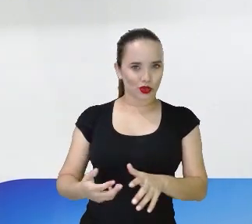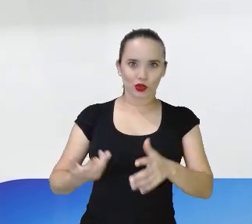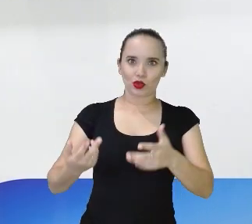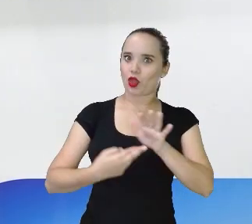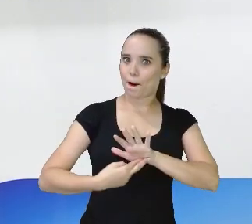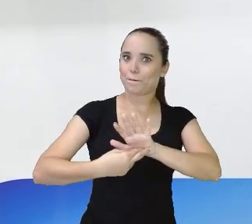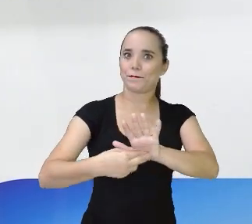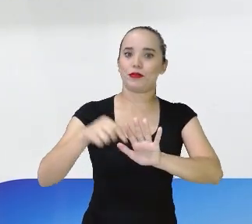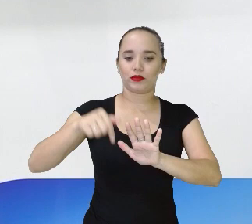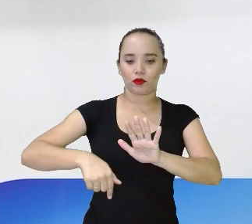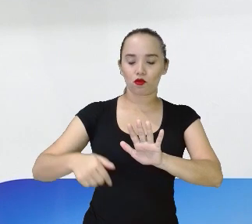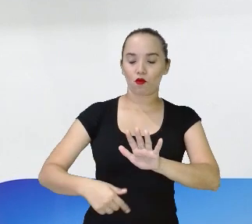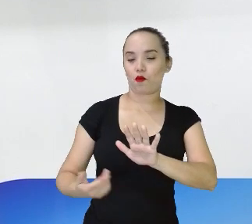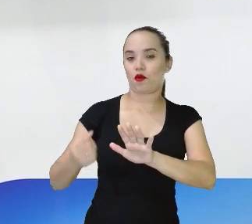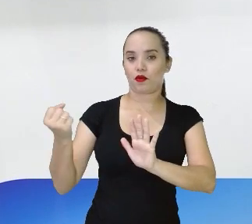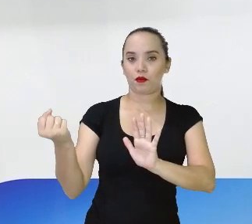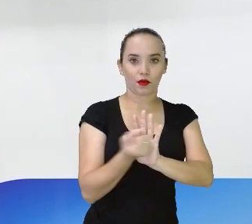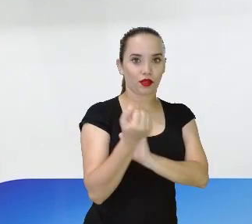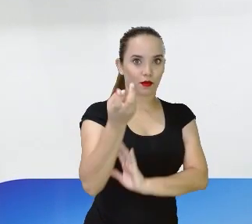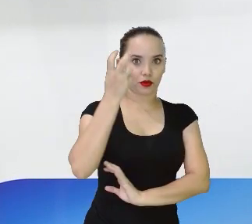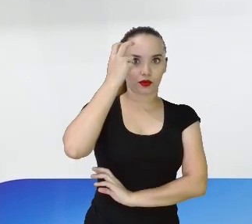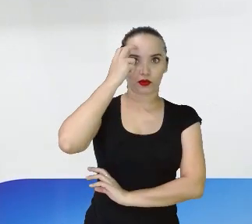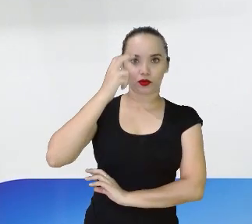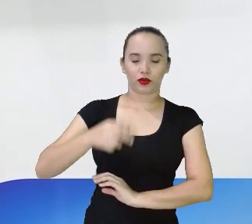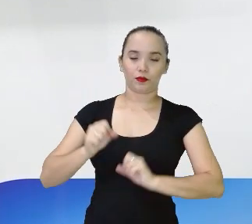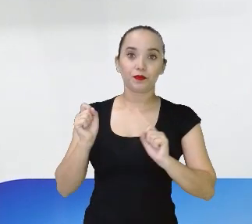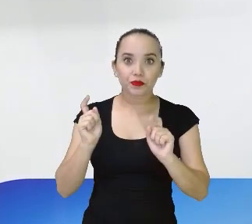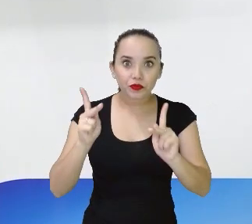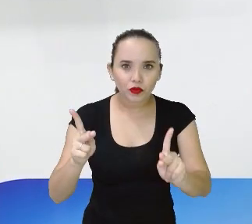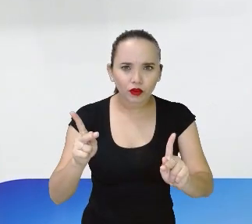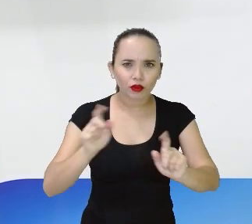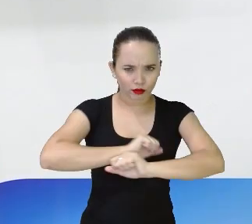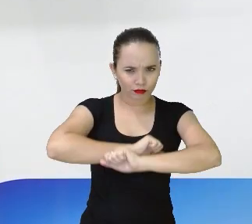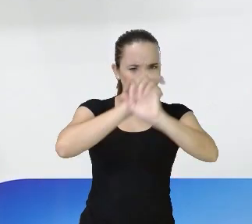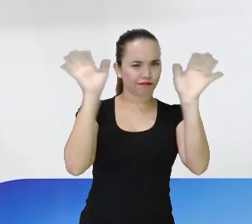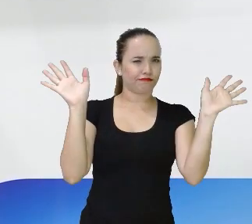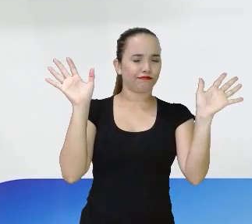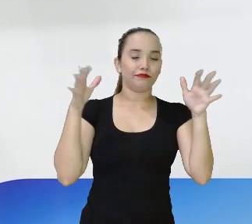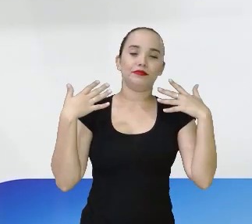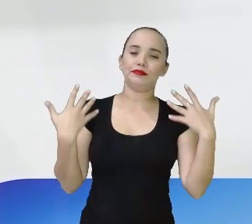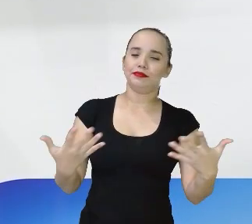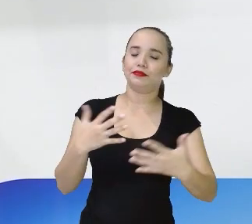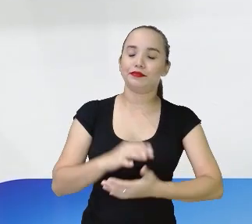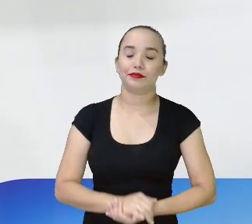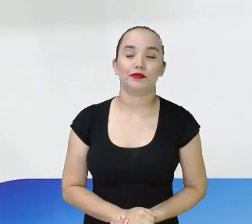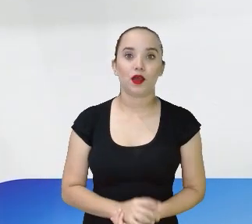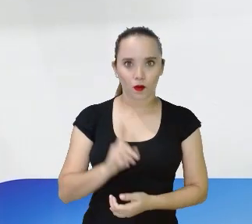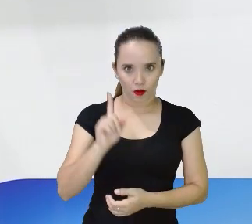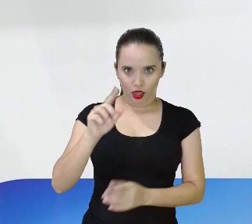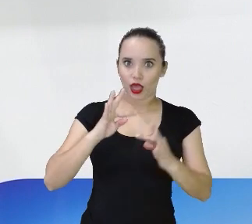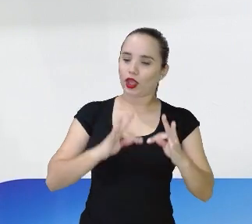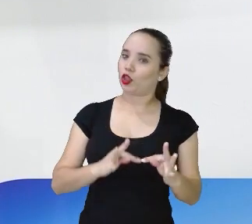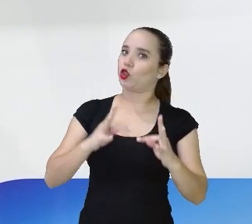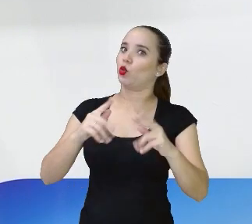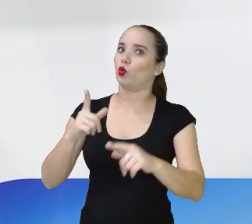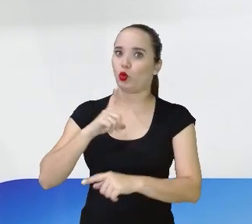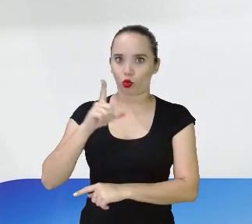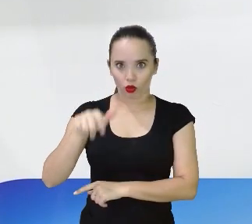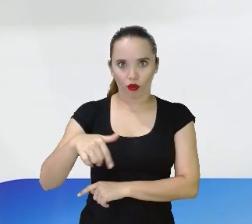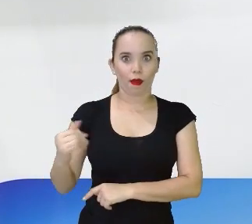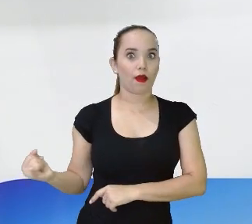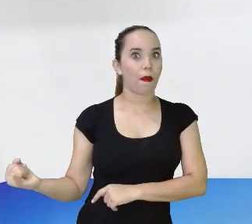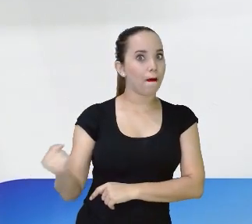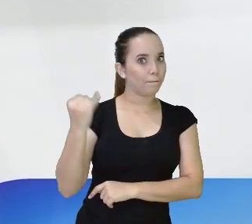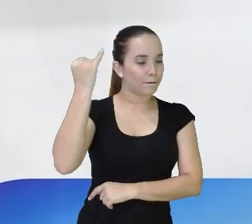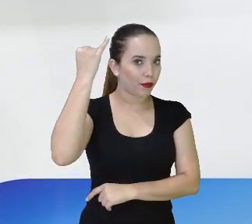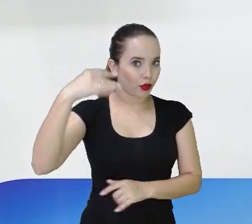representações do nosso patrimônio cultural. Ficou claro que é um patrimônio, né, gente? Tudo que tem importância histórica e cultural